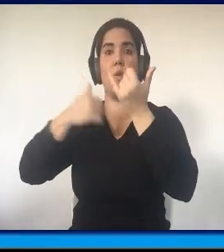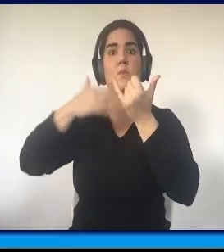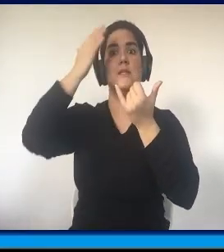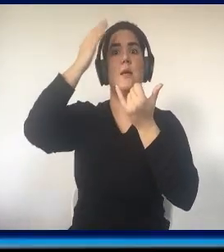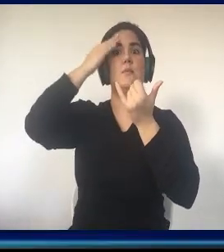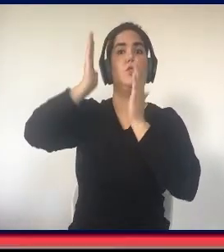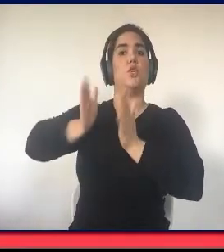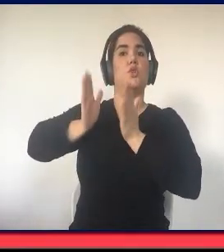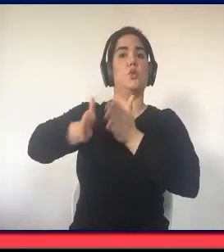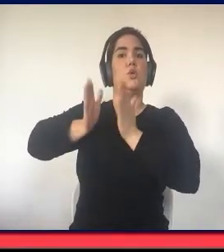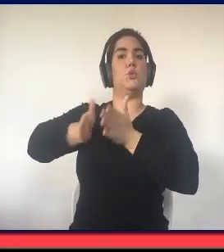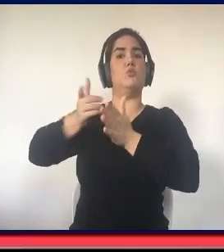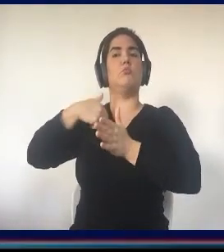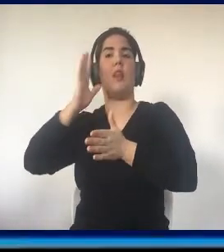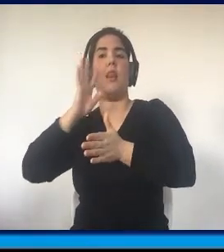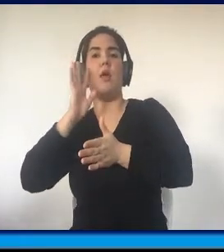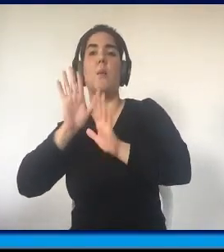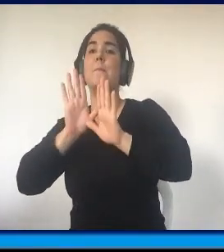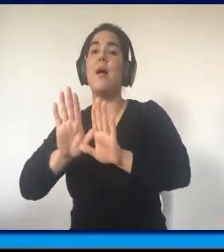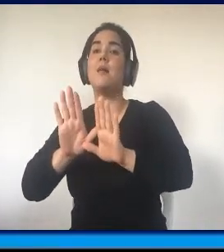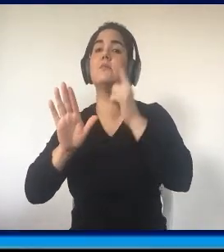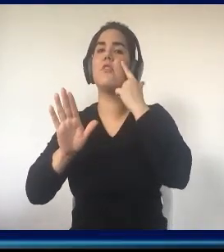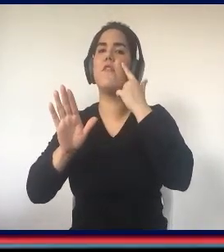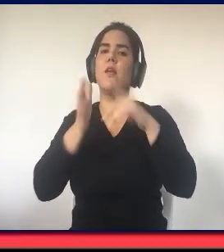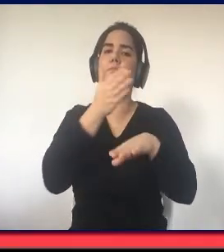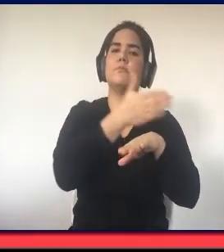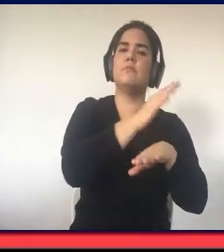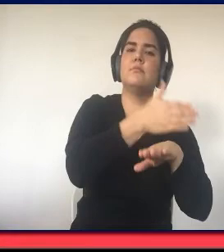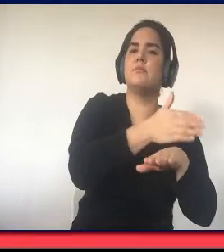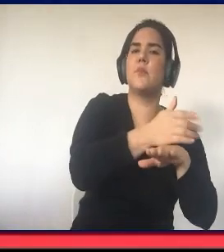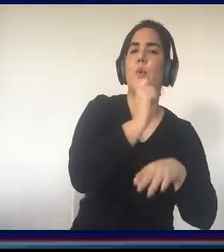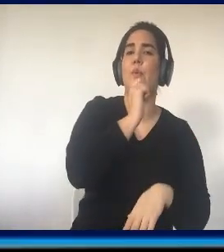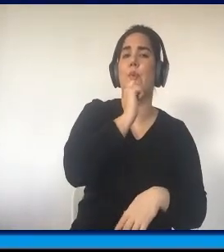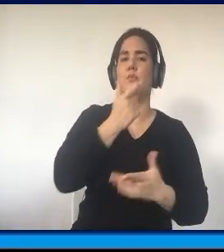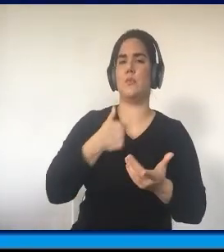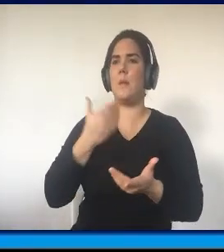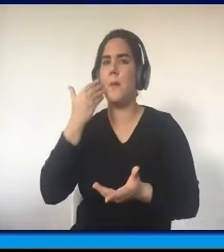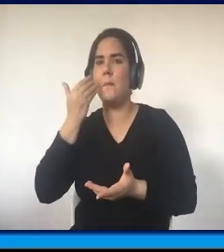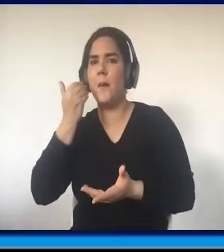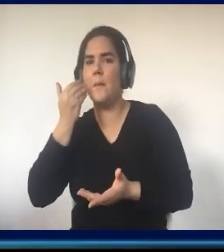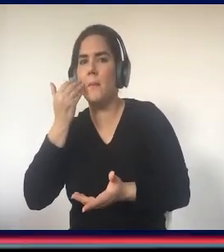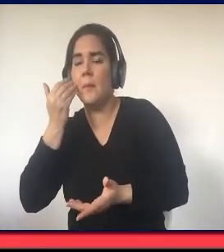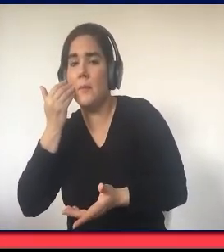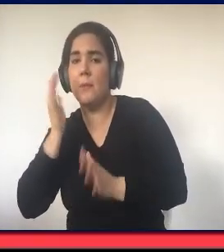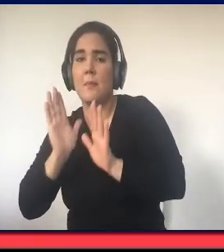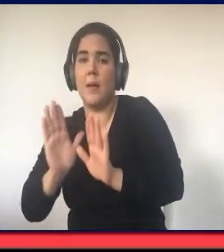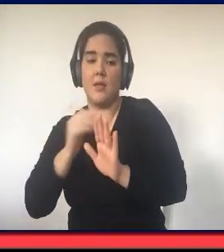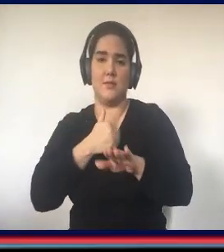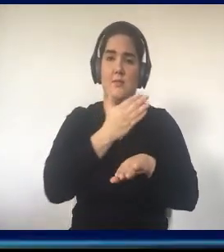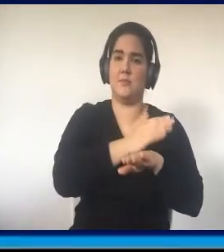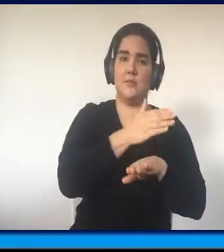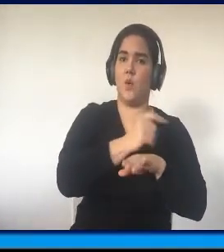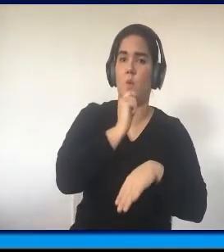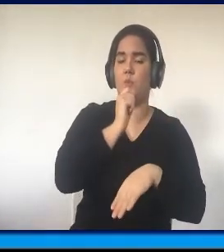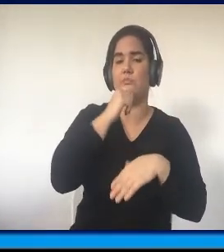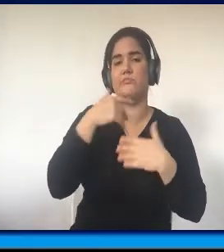aqui, e ele não coloca em prática. Não adianta nada a gente aprender um monte de coisa, mas não colocar em prática. Cara, não tem que ter medo de colocar em